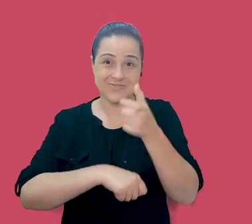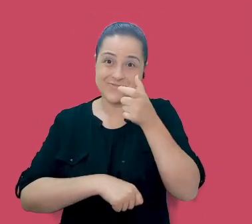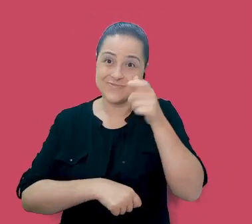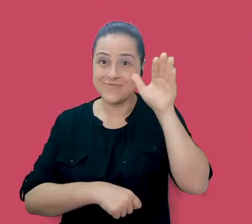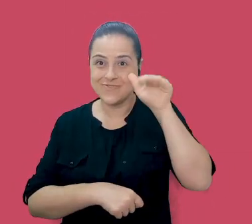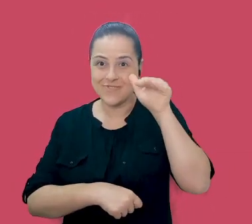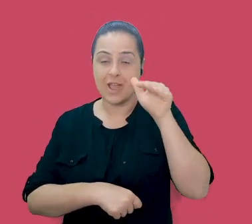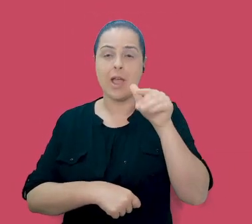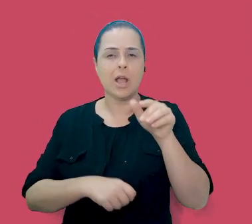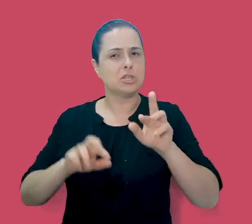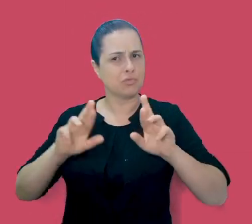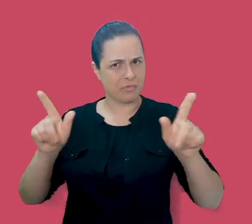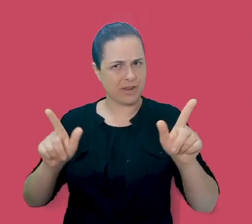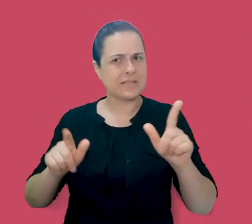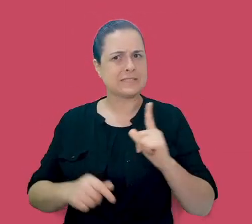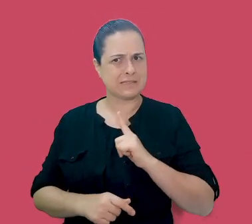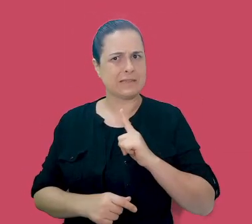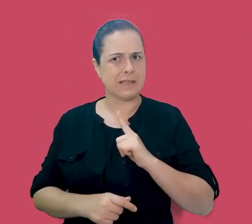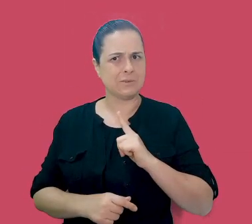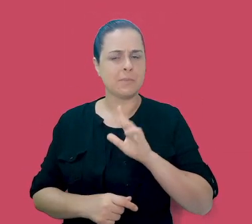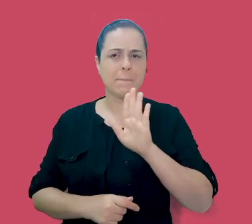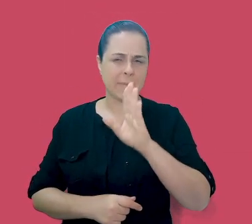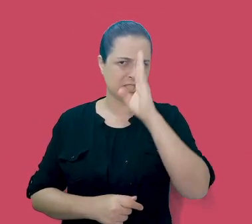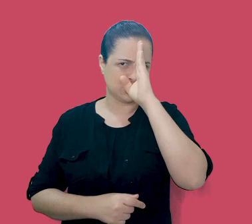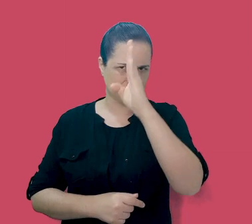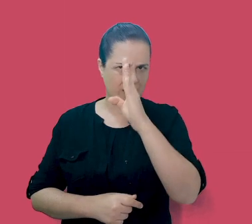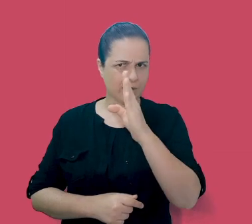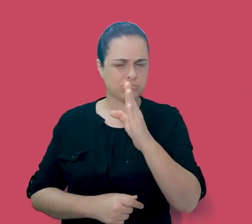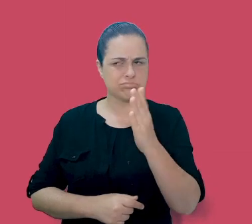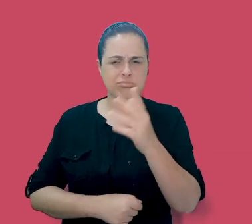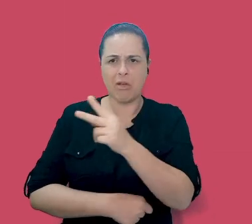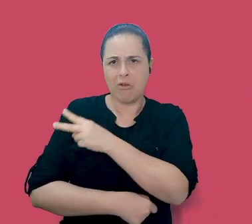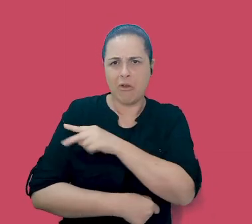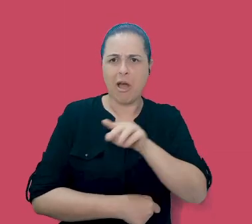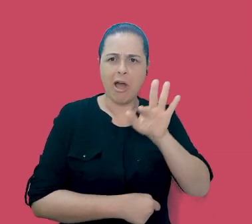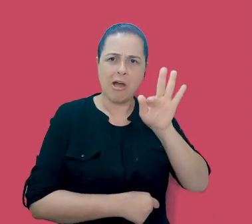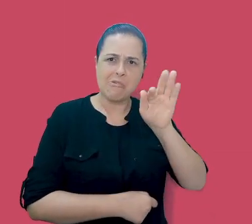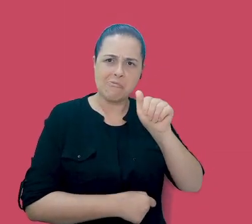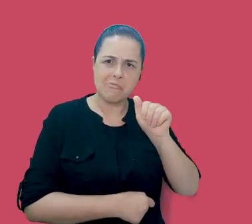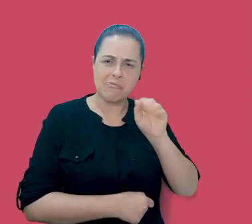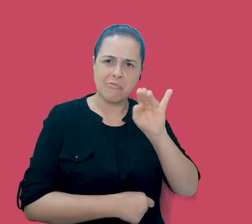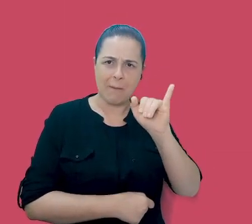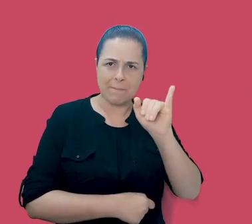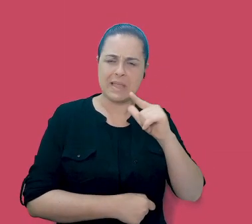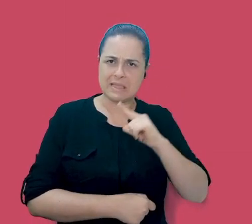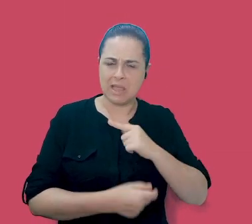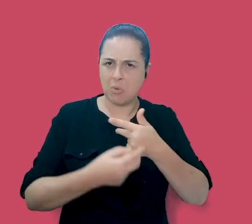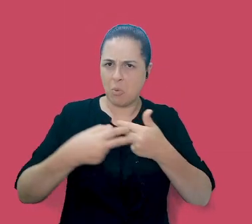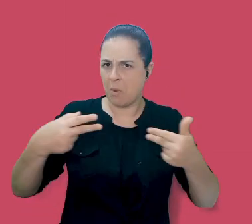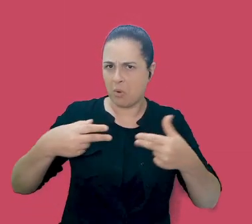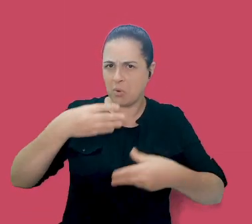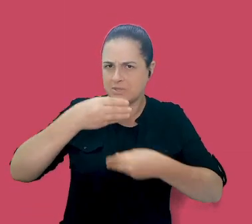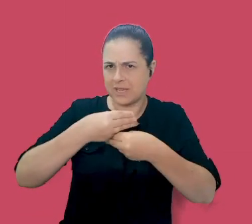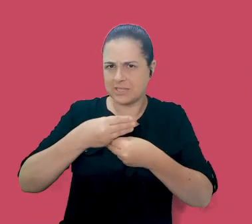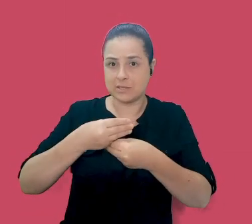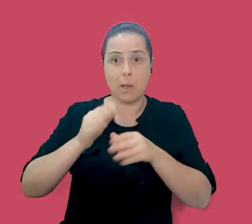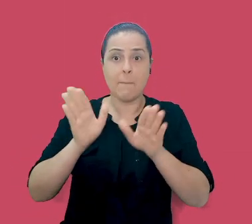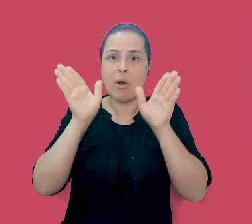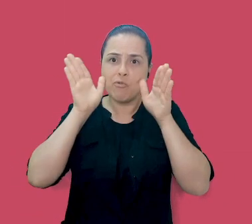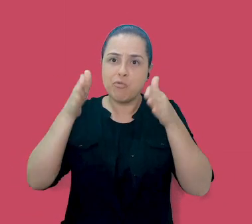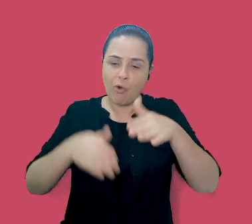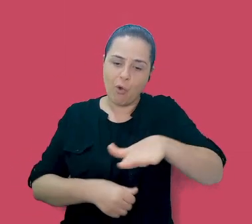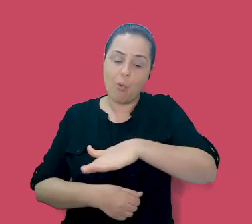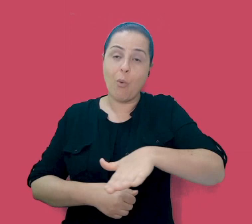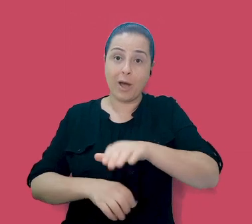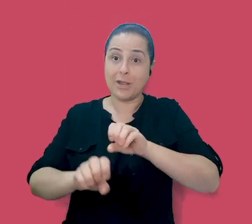Fê? E eu já queria, assim, partir direto, não sei se a Fabi tem mais alguma coisa básica para falar, para o foco da educação, assim,